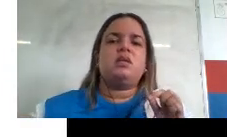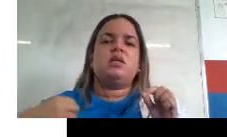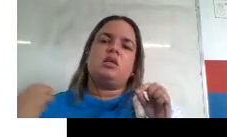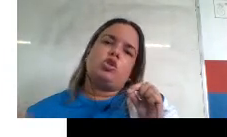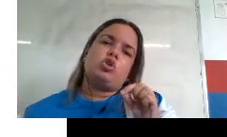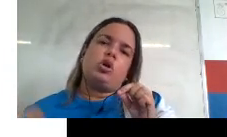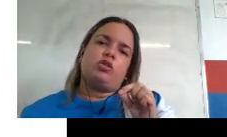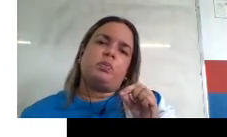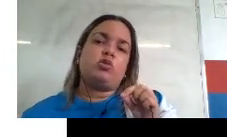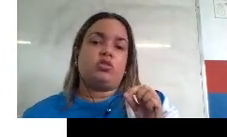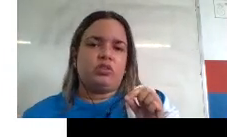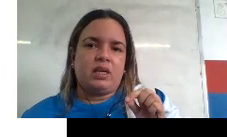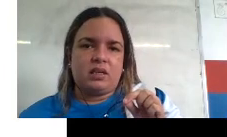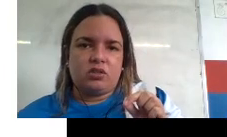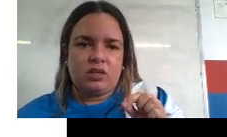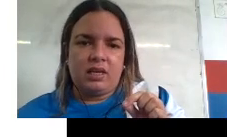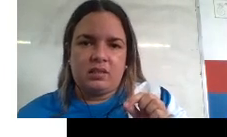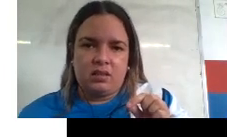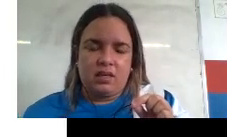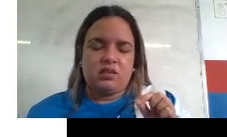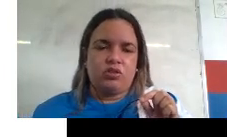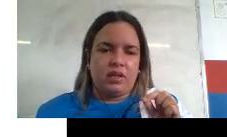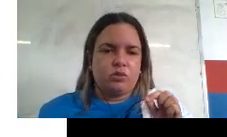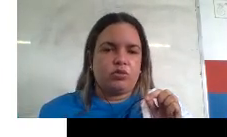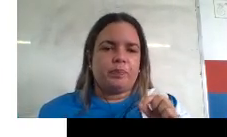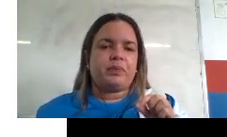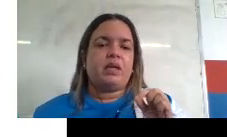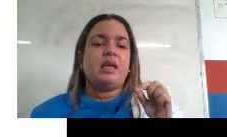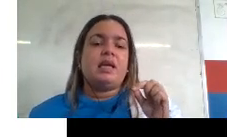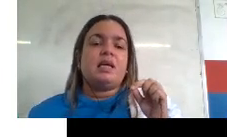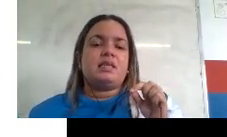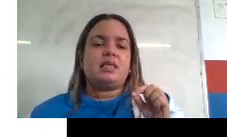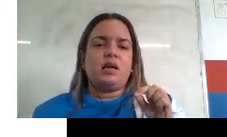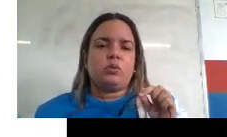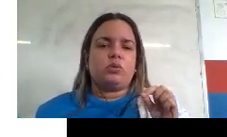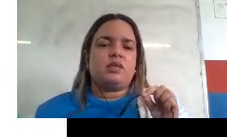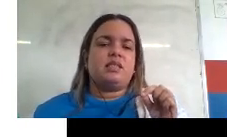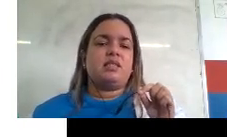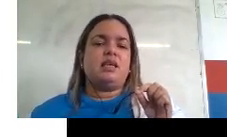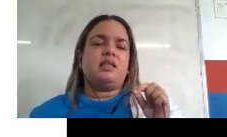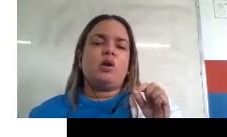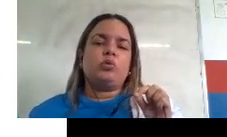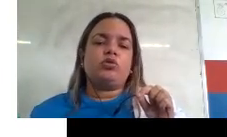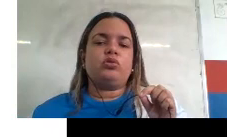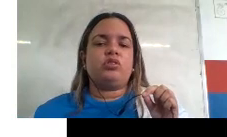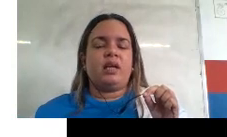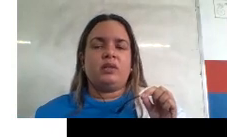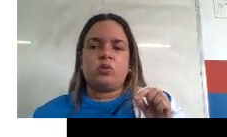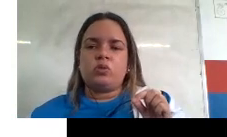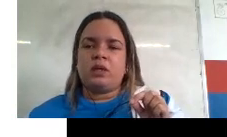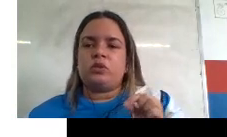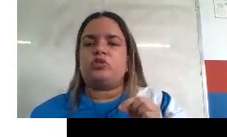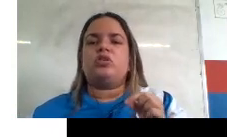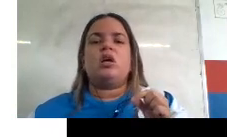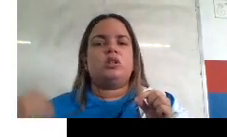importante sobre as pessoas terem esses direitos. Segundo, cite alguns dos